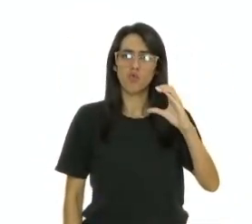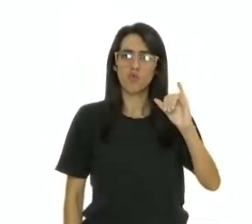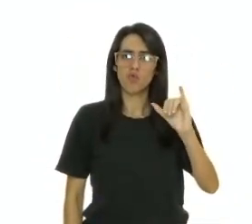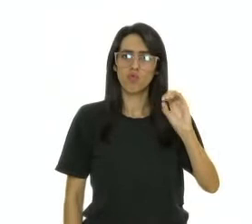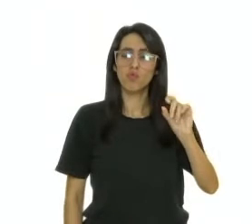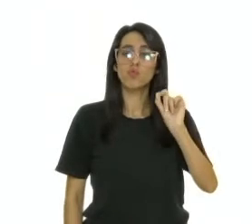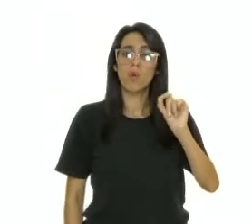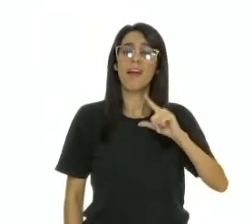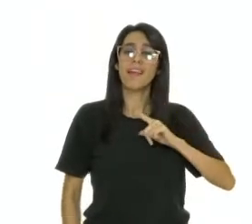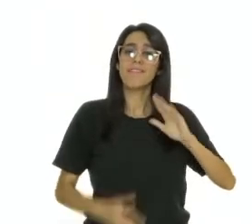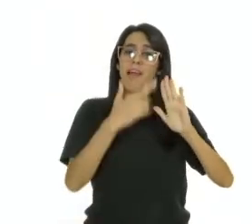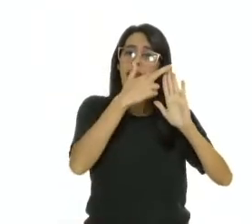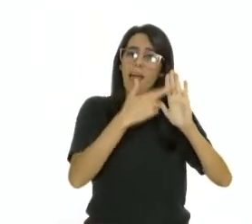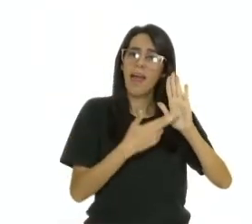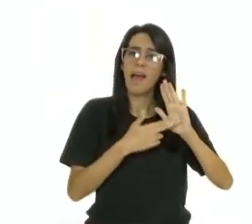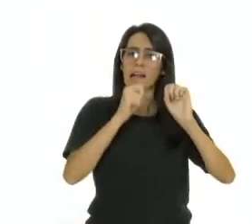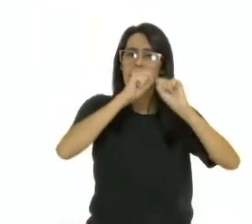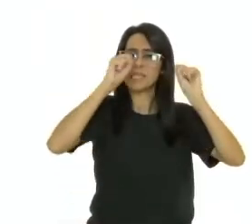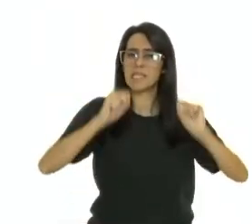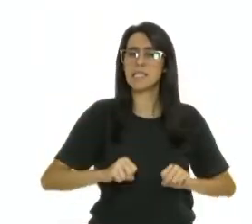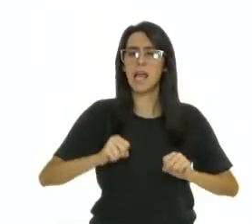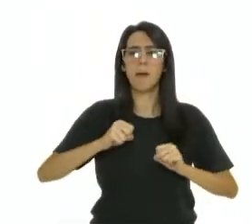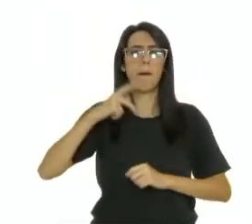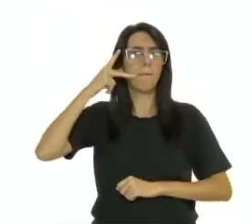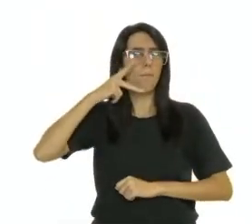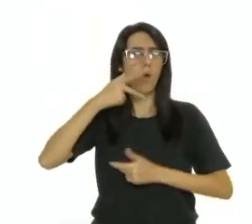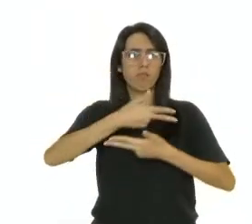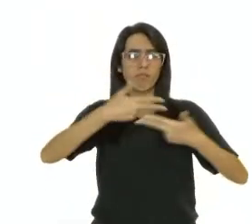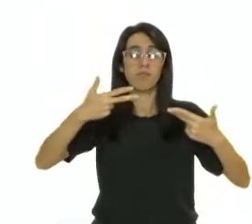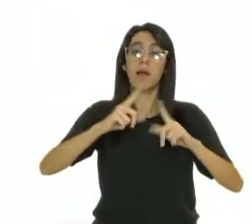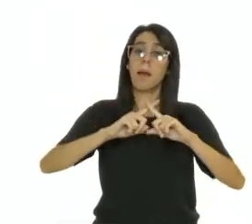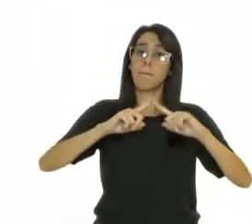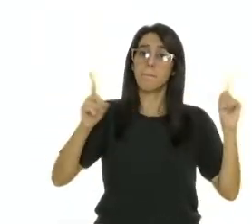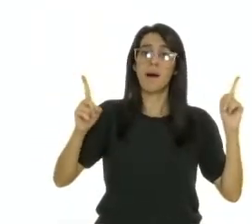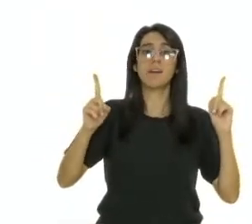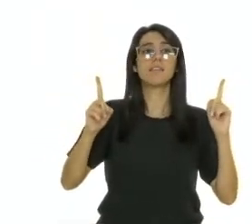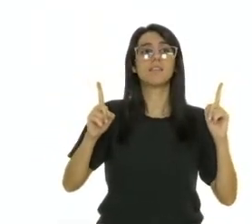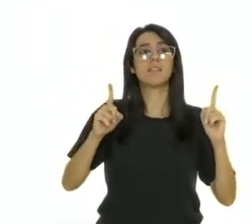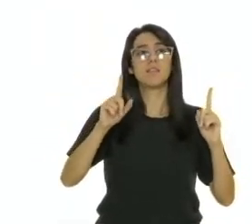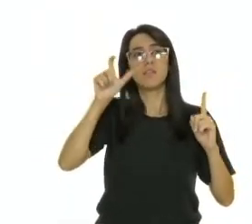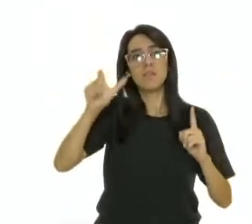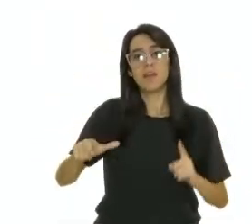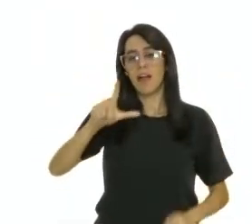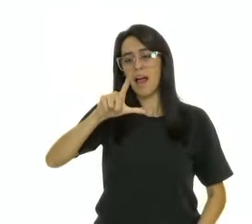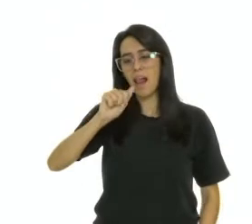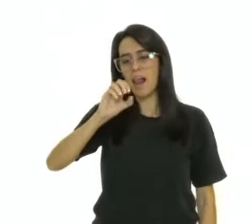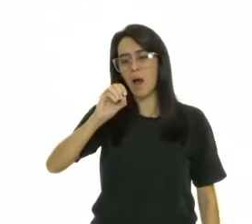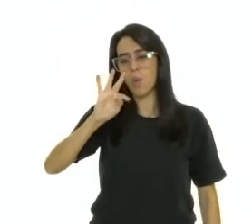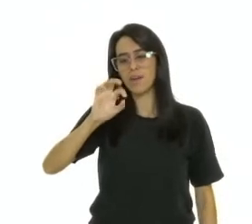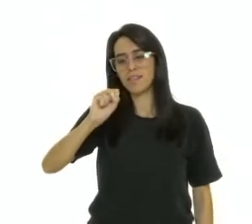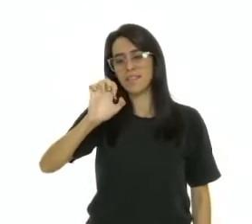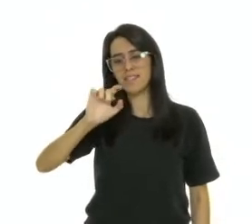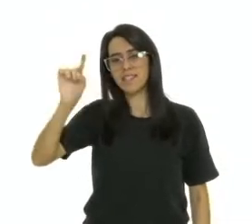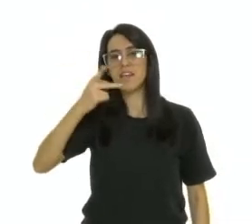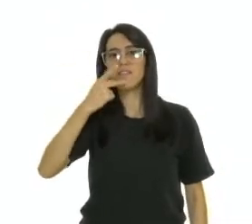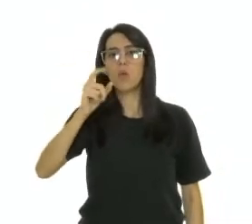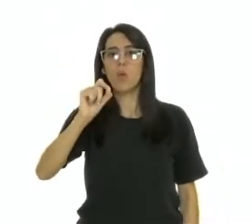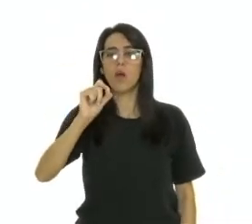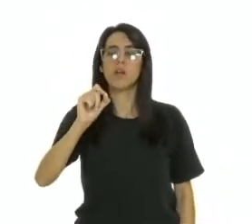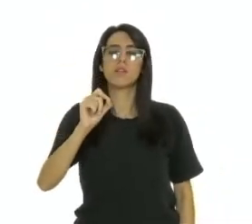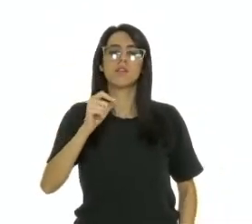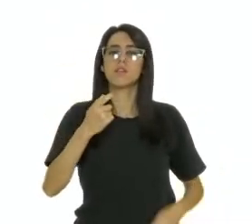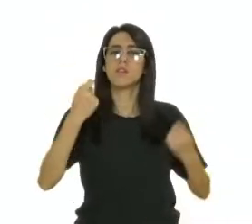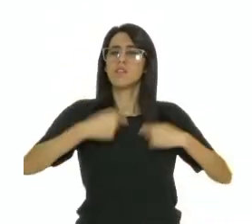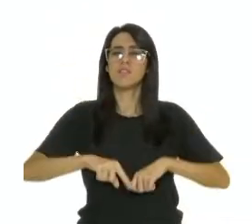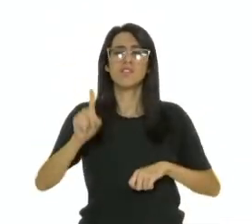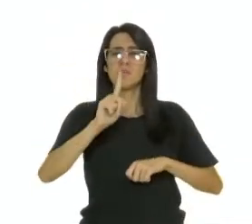regras, sistemas fixos de política, Lao Tse acreditava que o homem deveria interferir o mínimo no desenrolar da natureza e